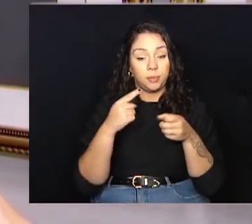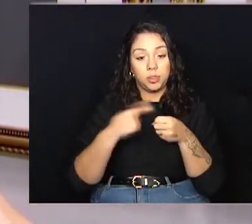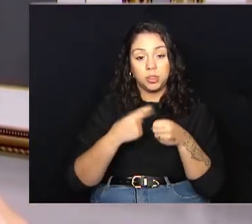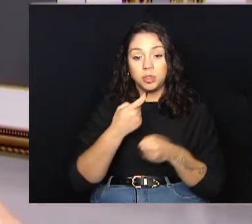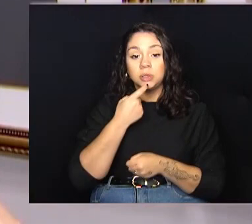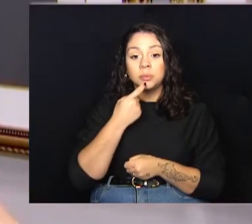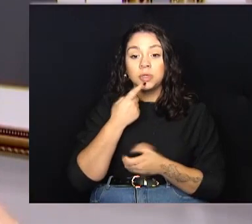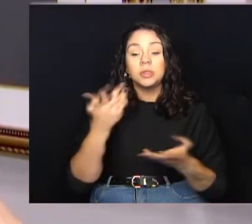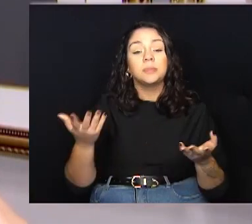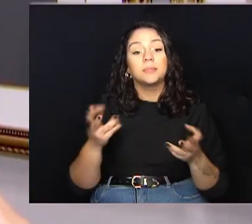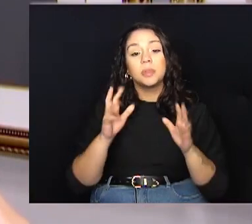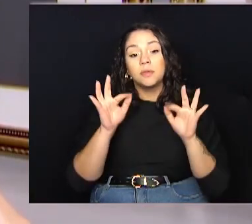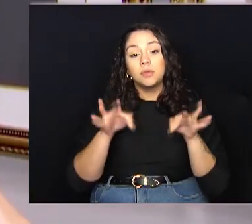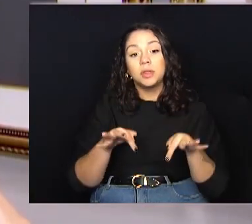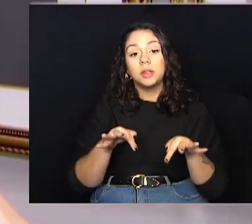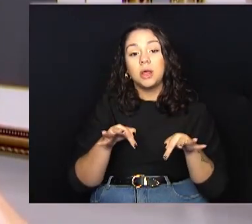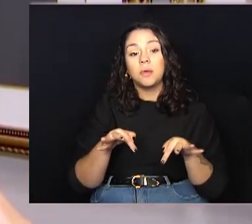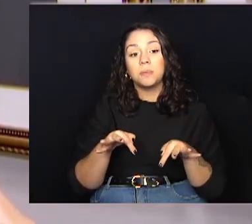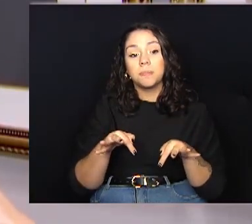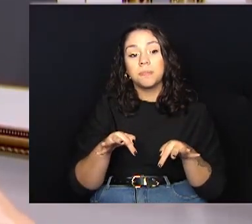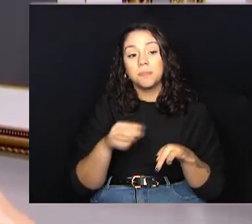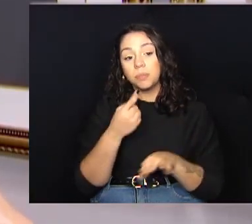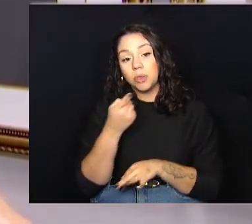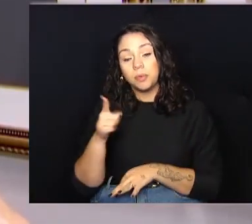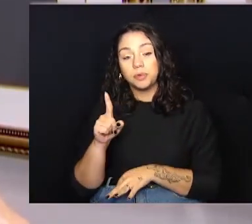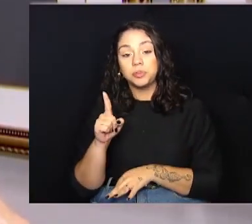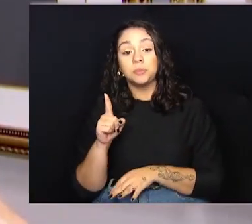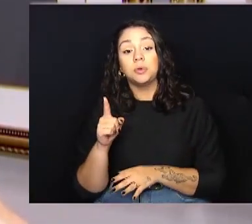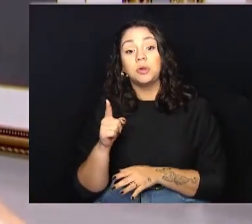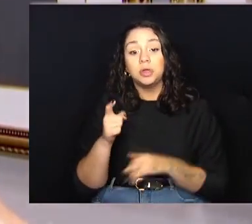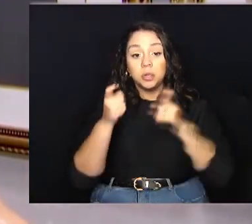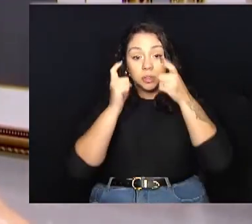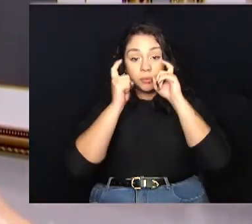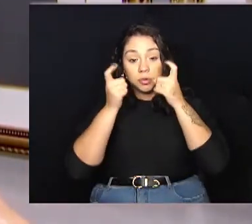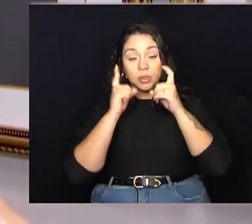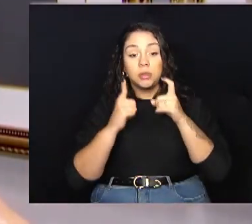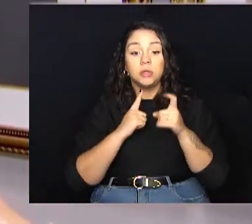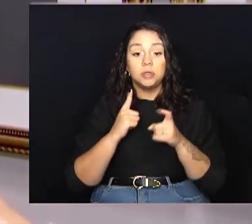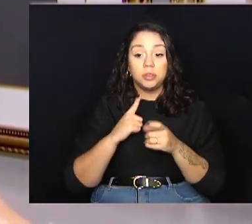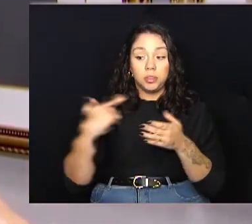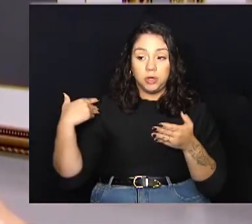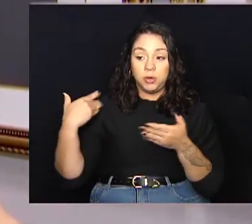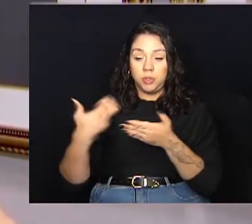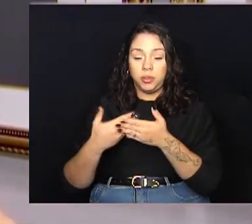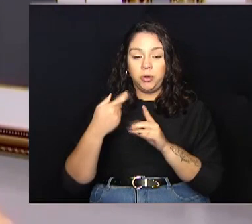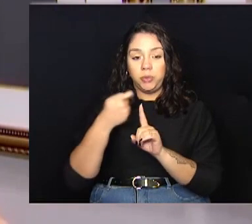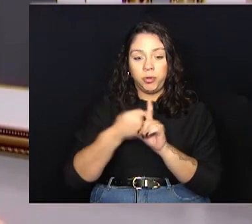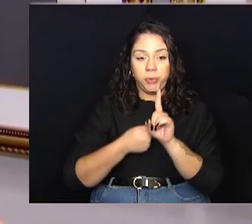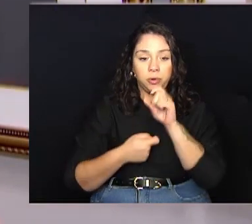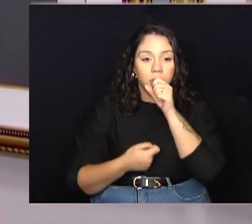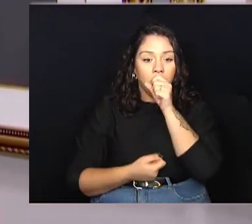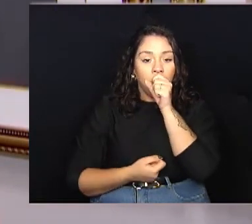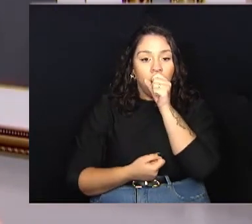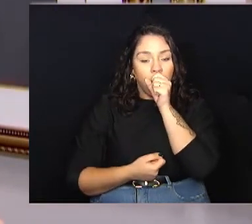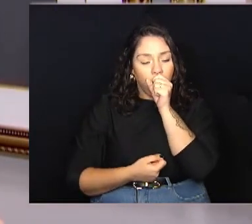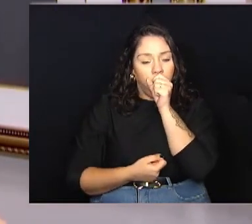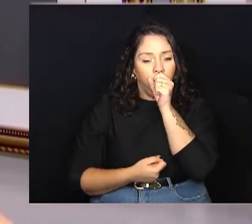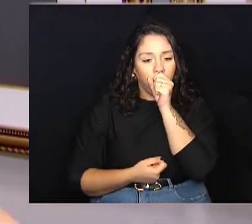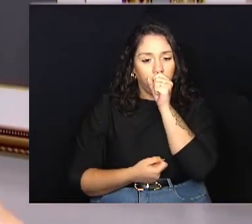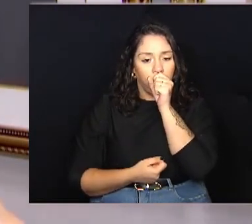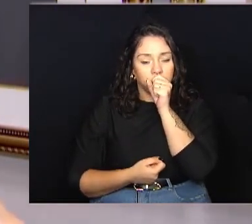e por fim a última é reunião que aconteceu recentemente ainda neste mês foi uma reunião para gente